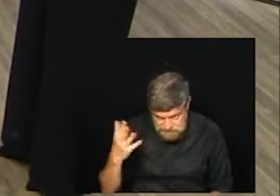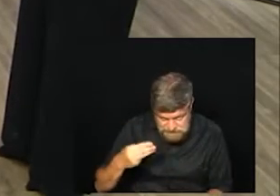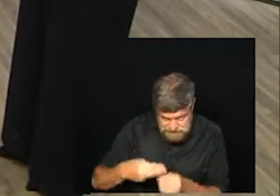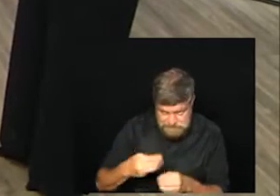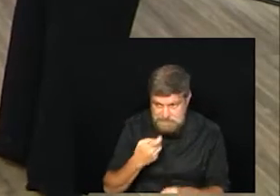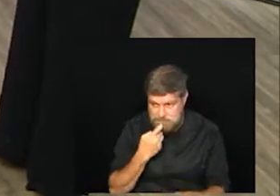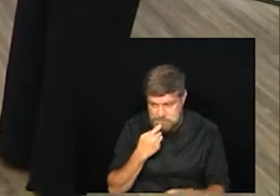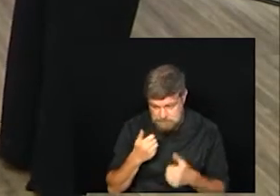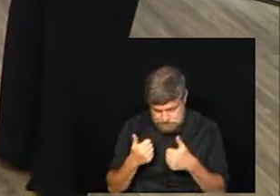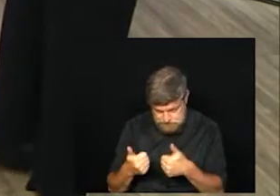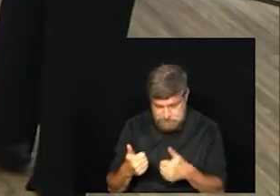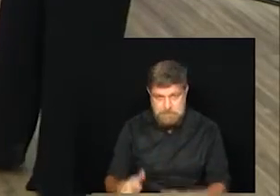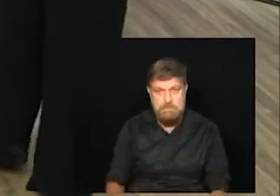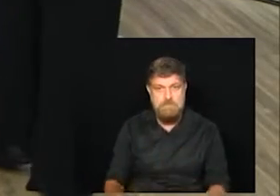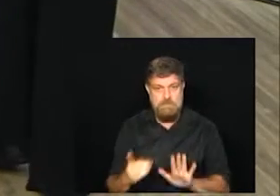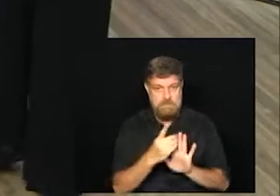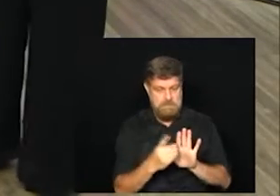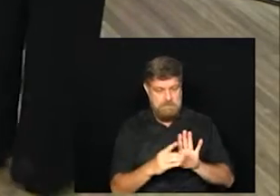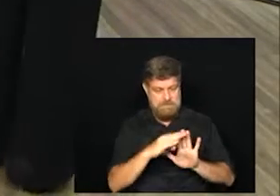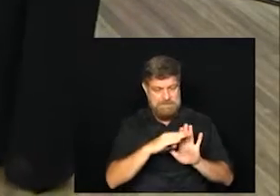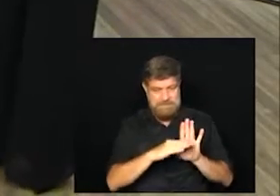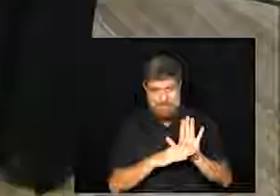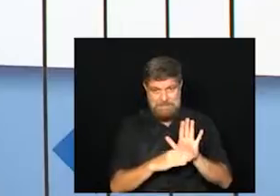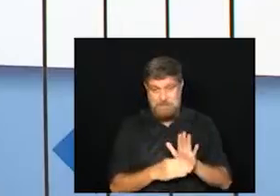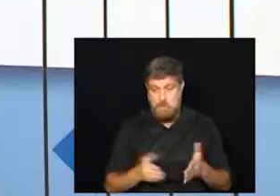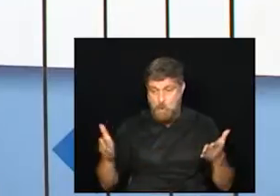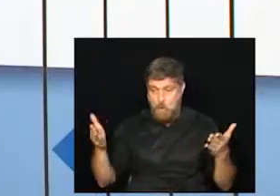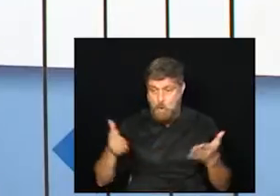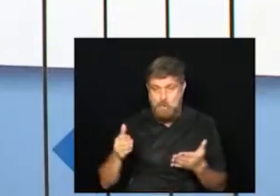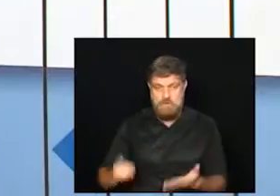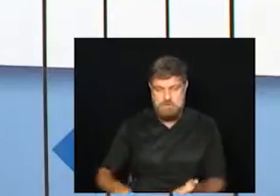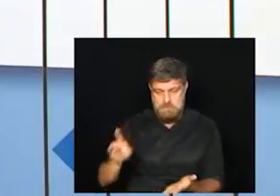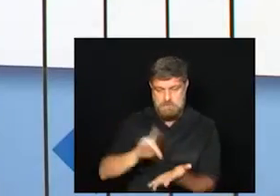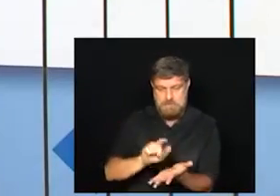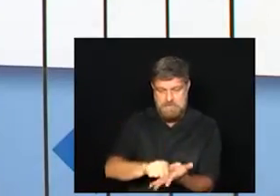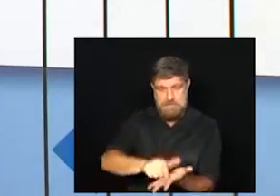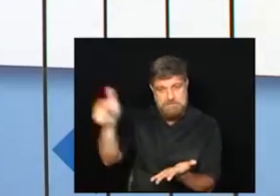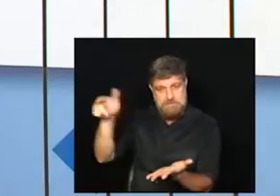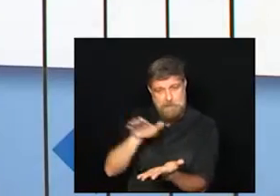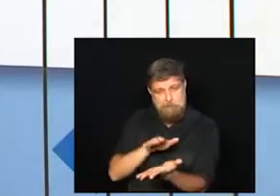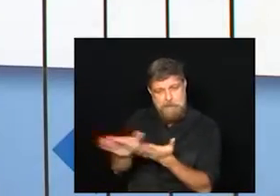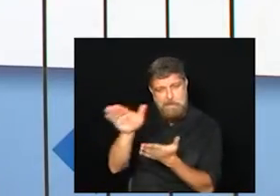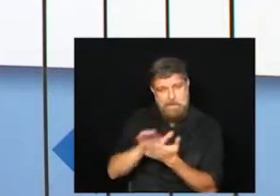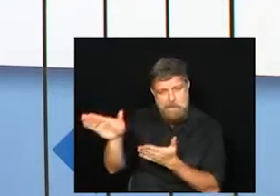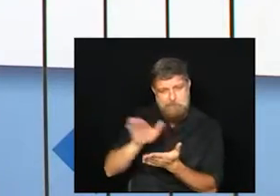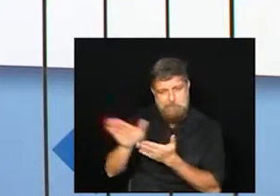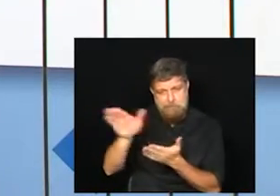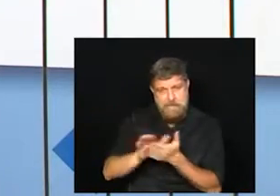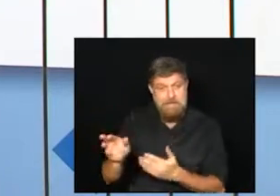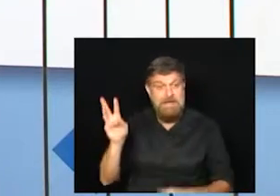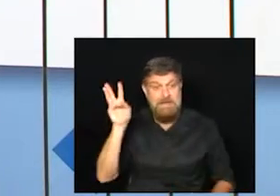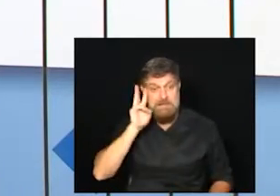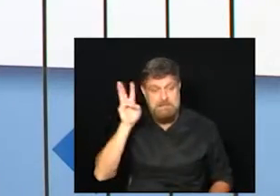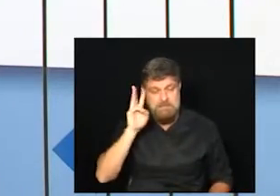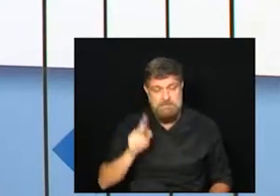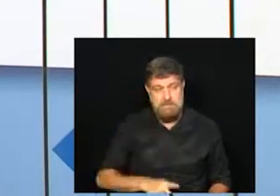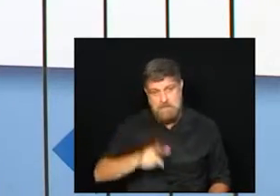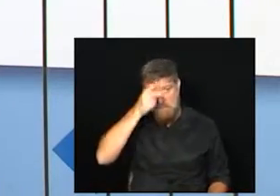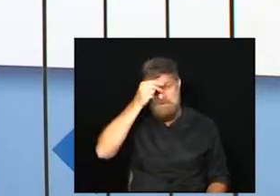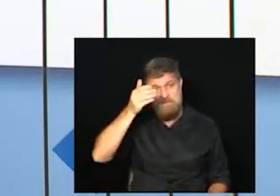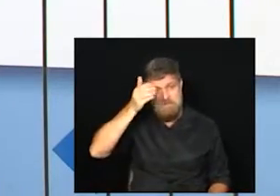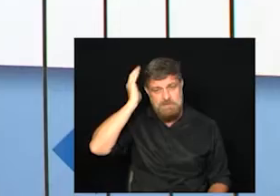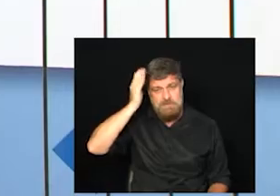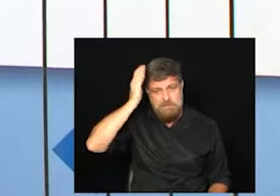cidade de Campinas. E o decreto foi publicado hoje no Diário Oficial. Inclusive, nesta terça-feira, o prefeito